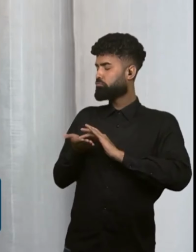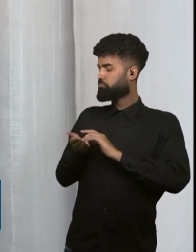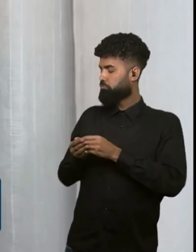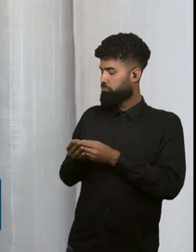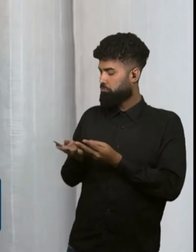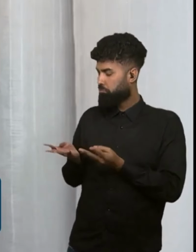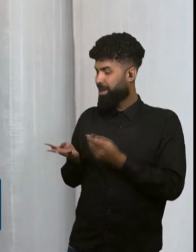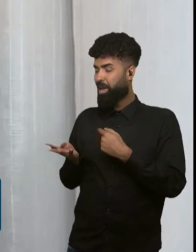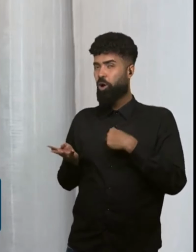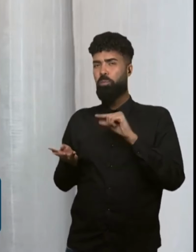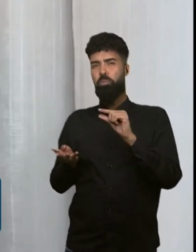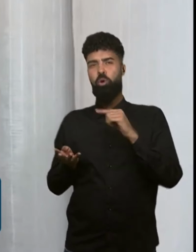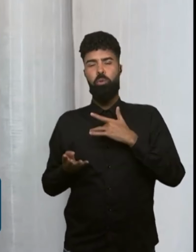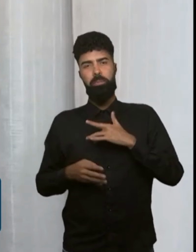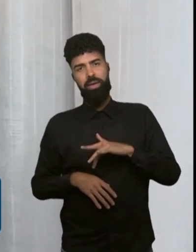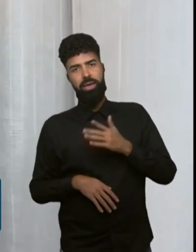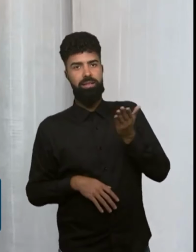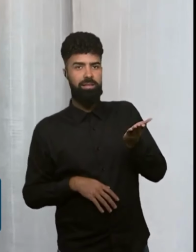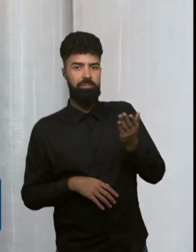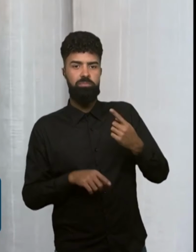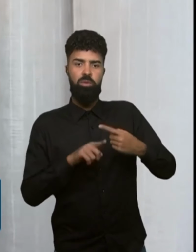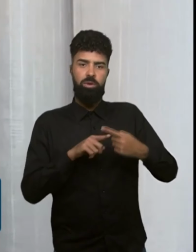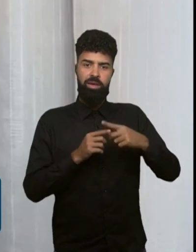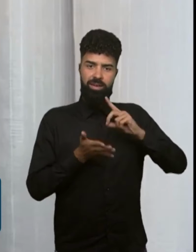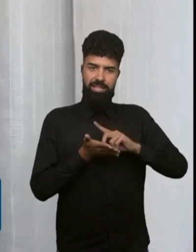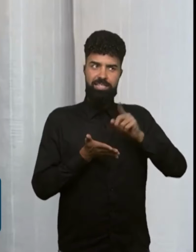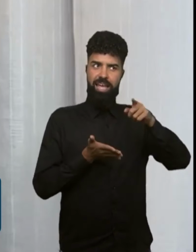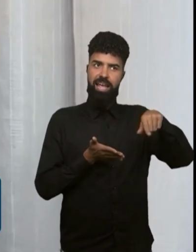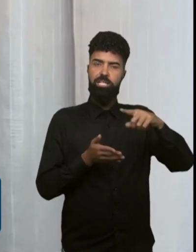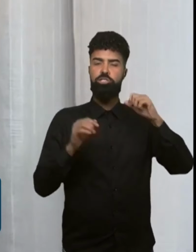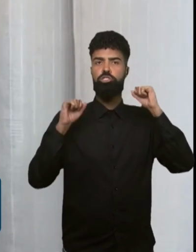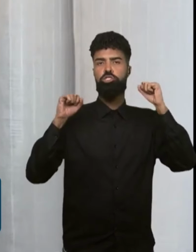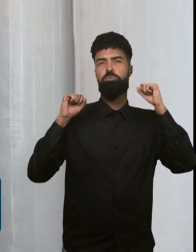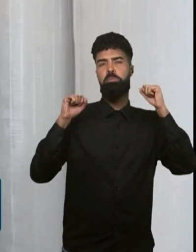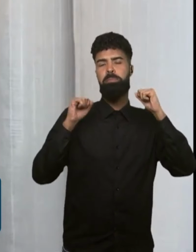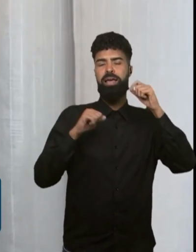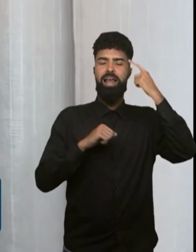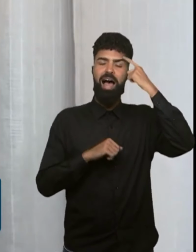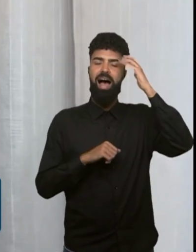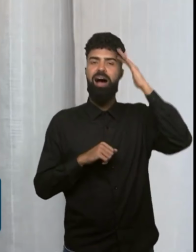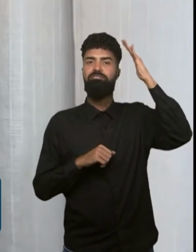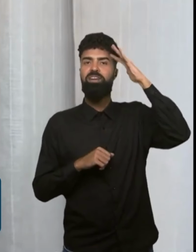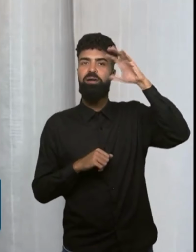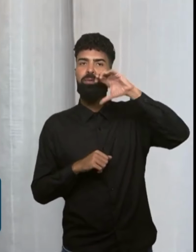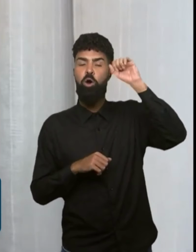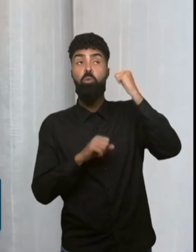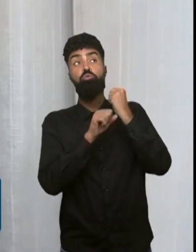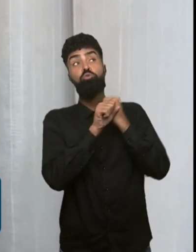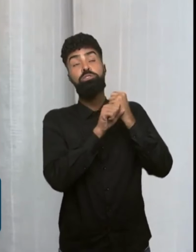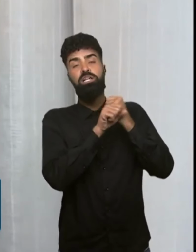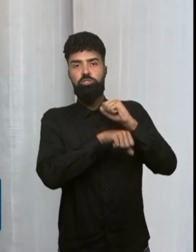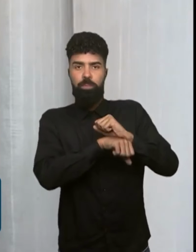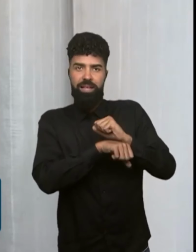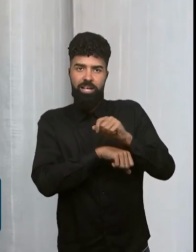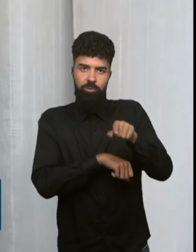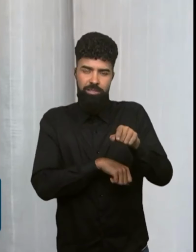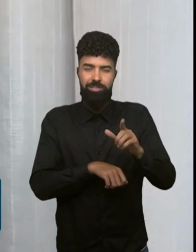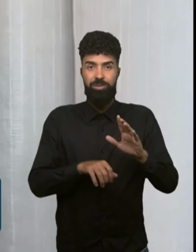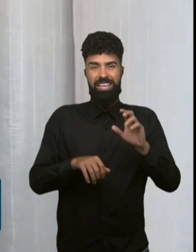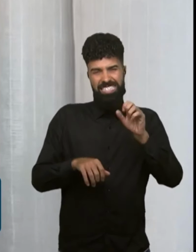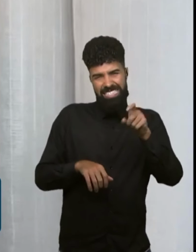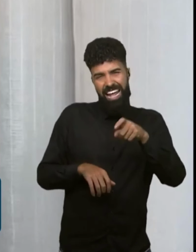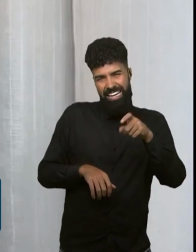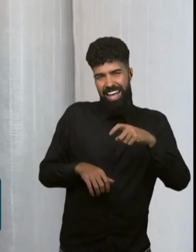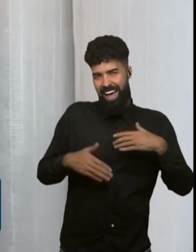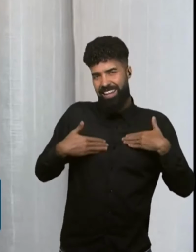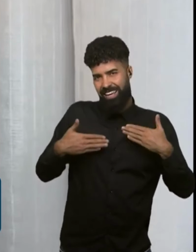fiquei com um pouco de dó, porque realmente eles esperam esse título há muitos anos, seria uma alegria muito grande, mas infelizmente,